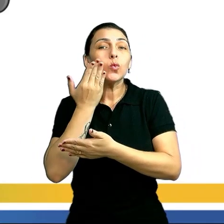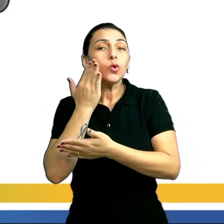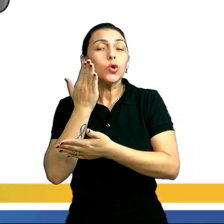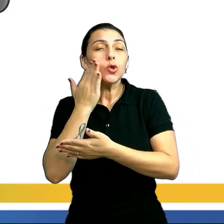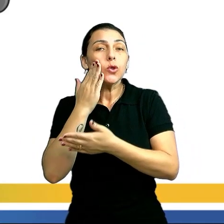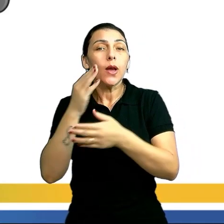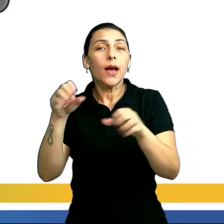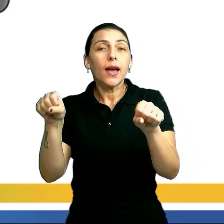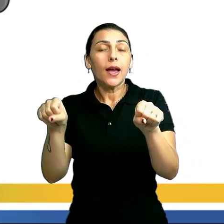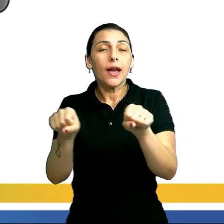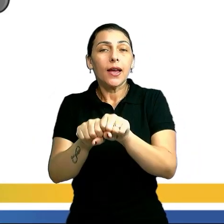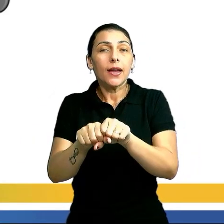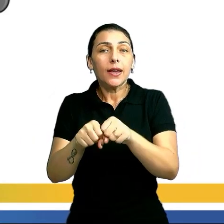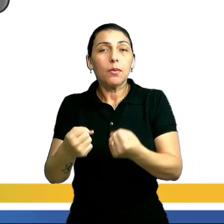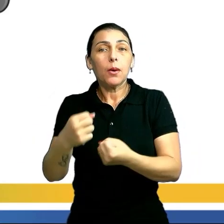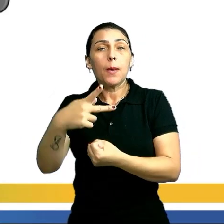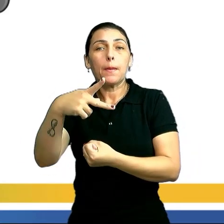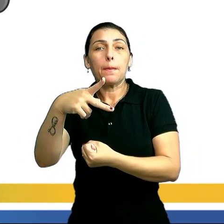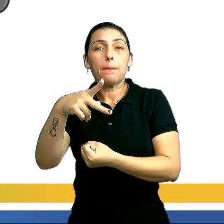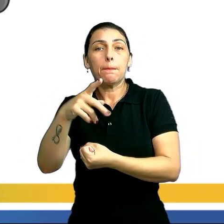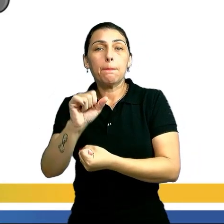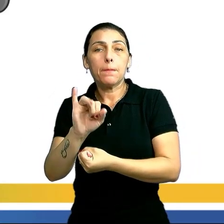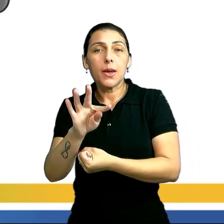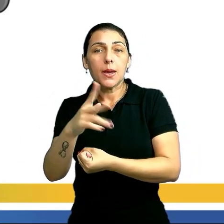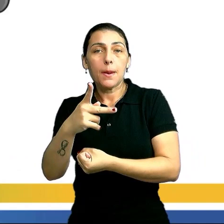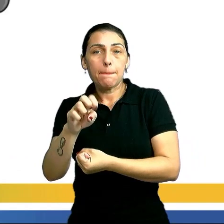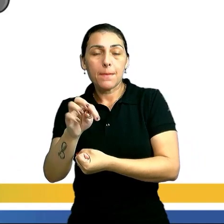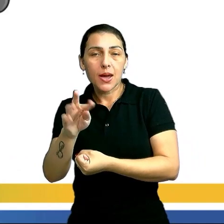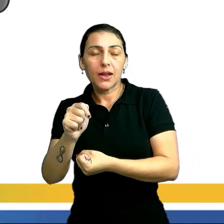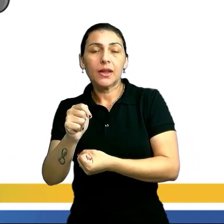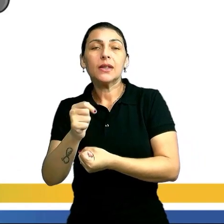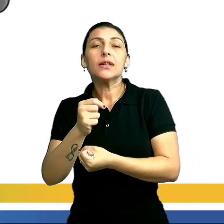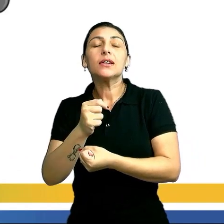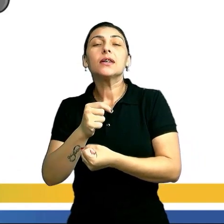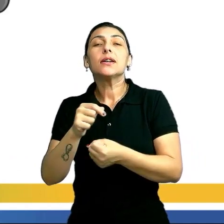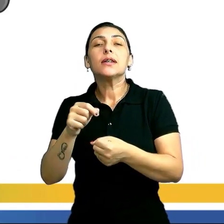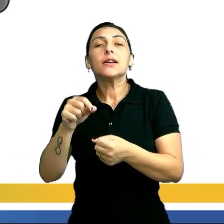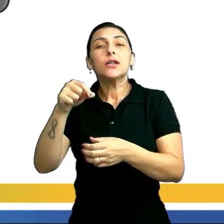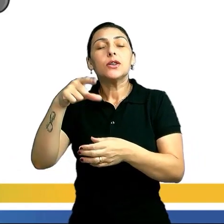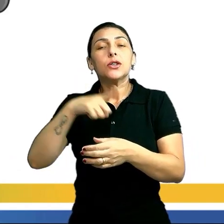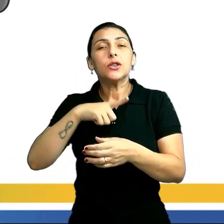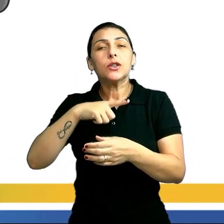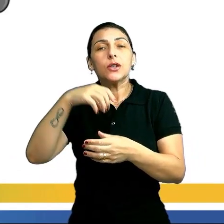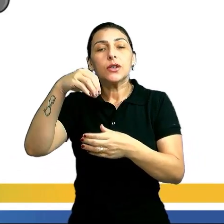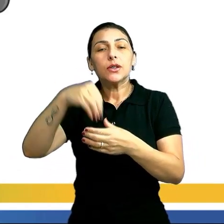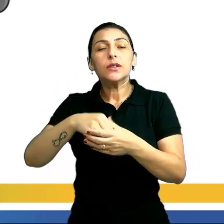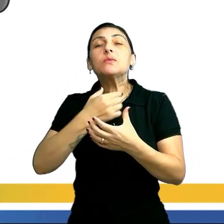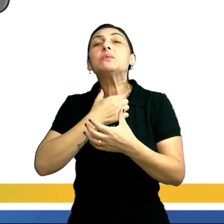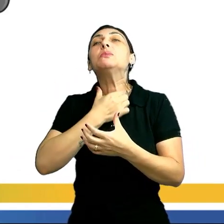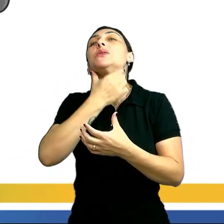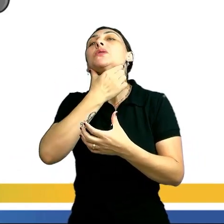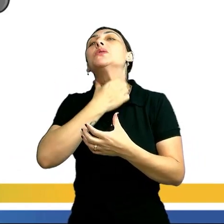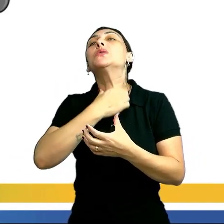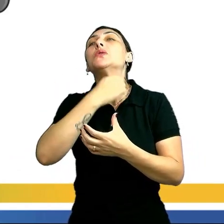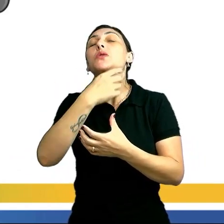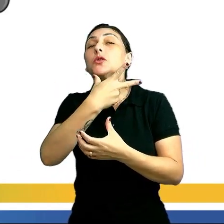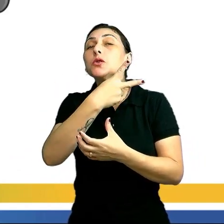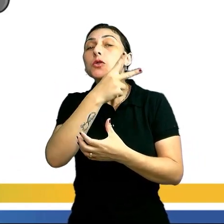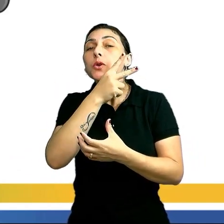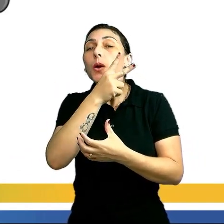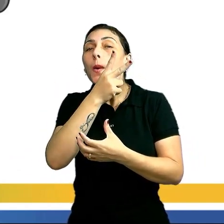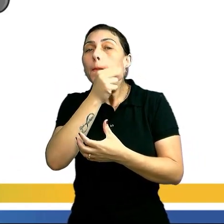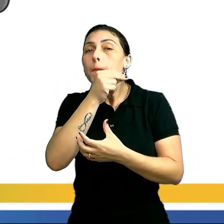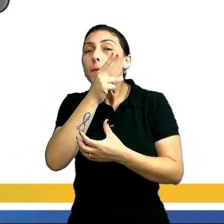quebrou a pipeta que estava com pescoço de cisne e daí a